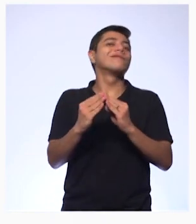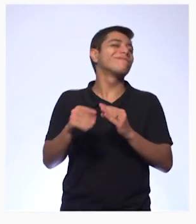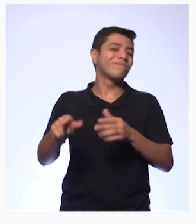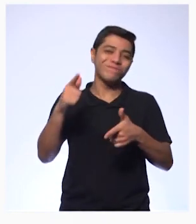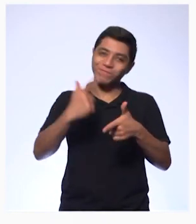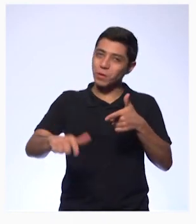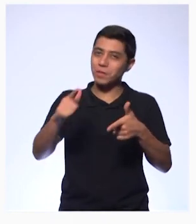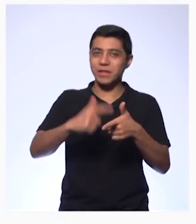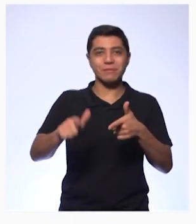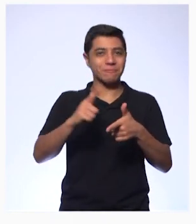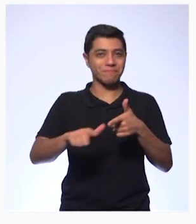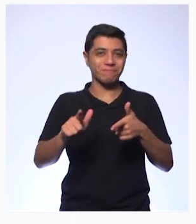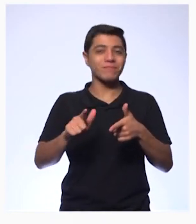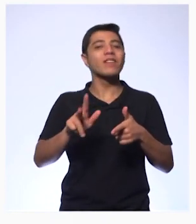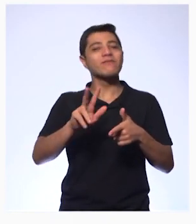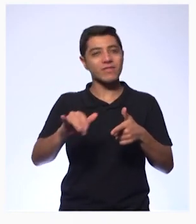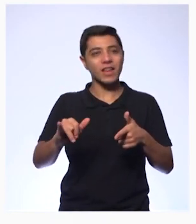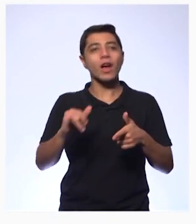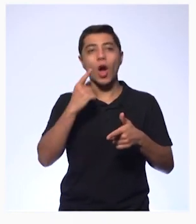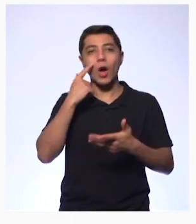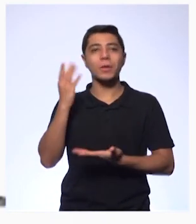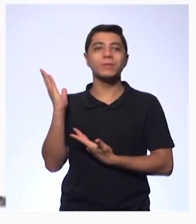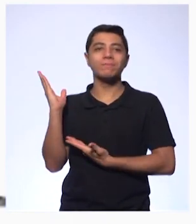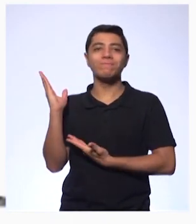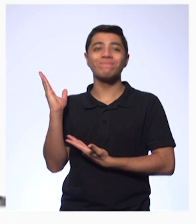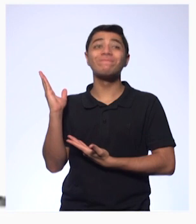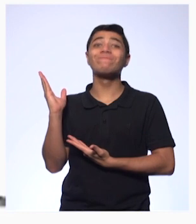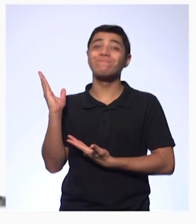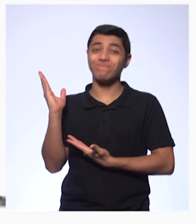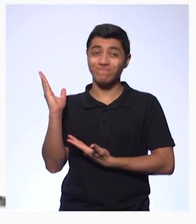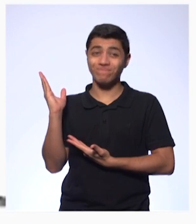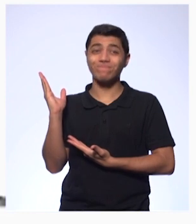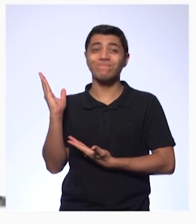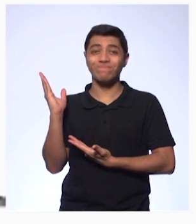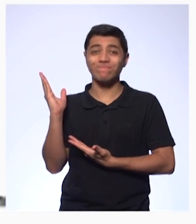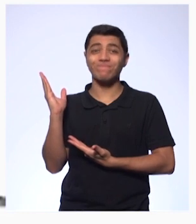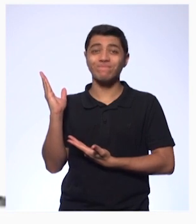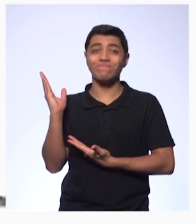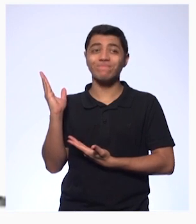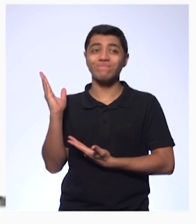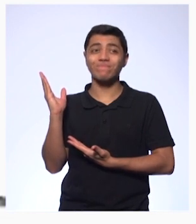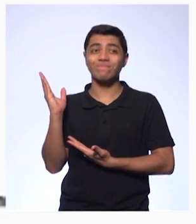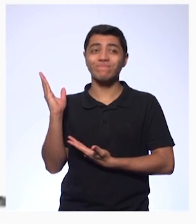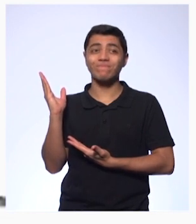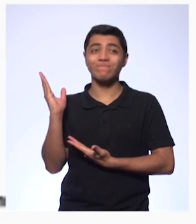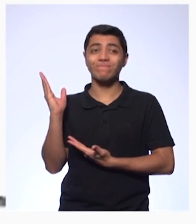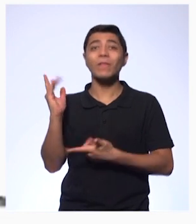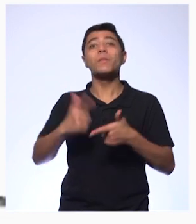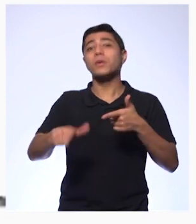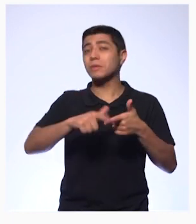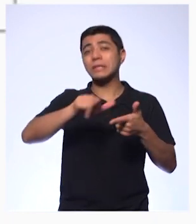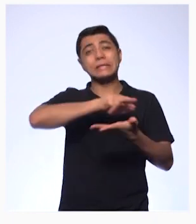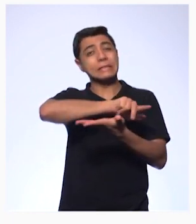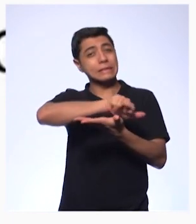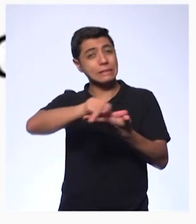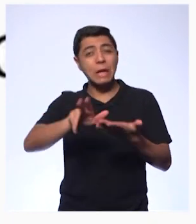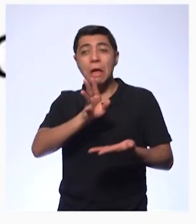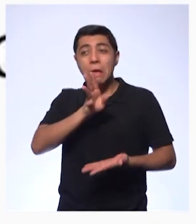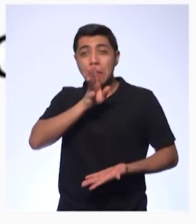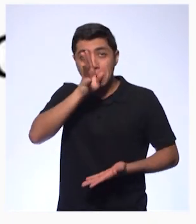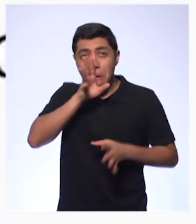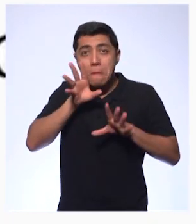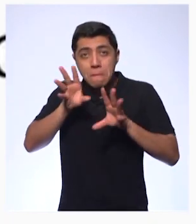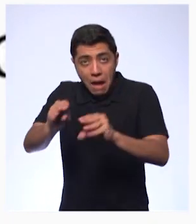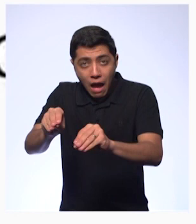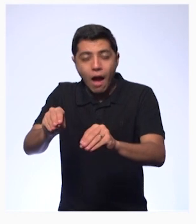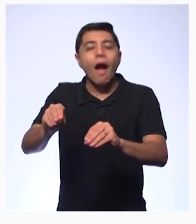relevo, através de cortes para a construção de moradias, aterros ou lançamentos concentrados de água sobre o terreno. E o que é